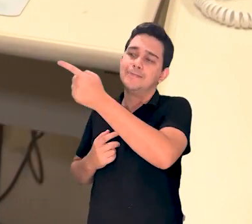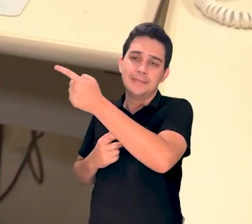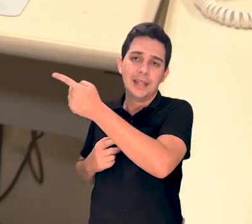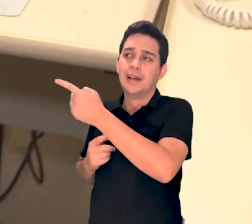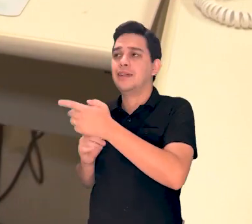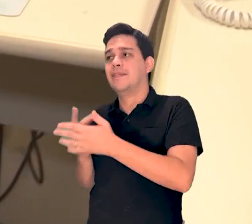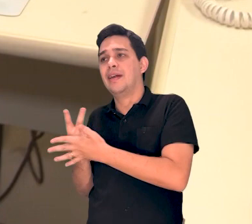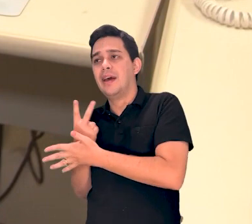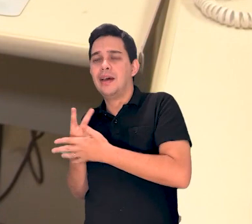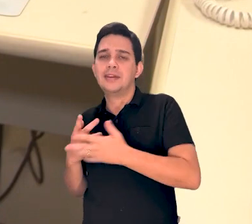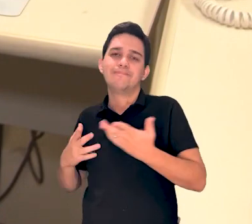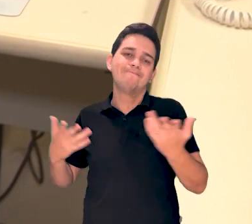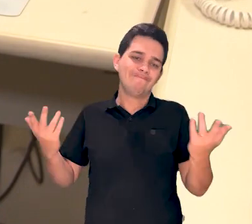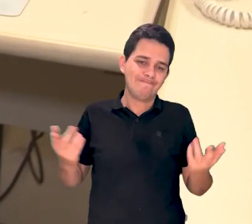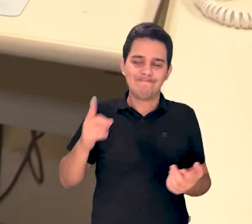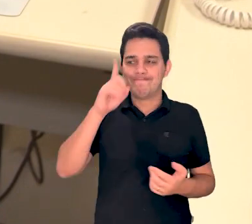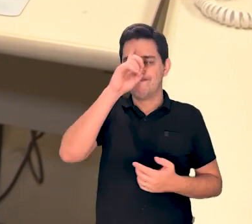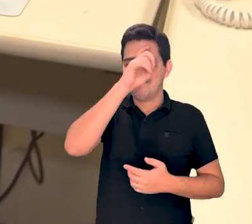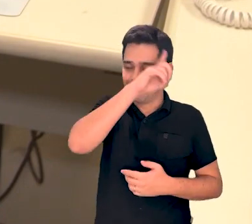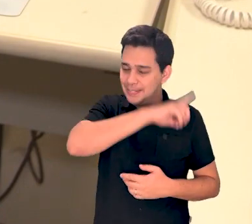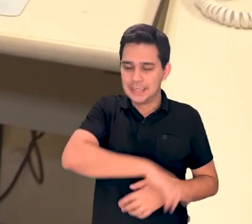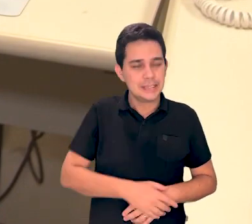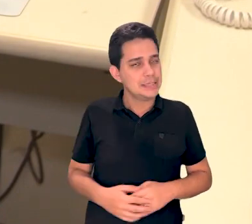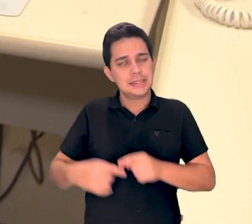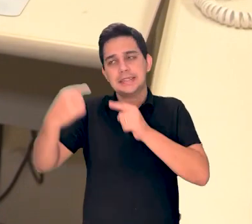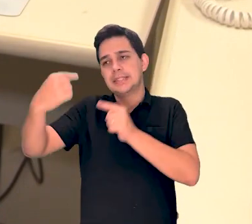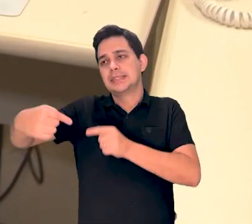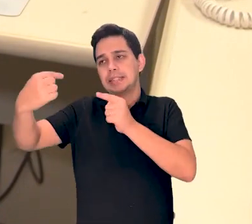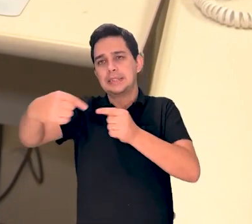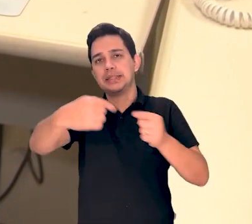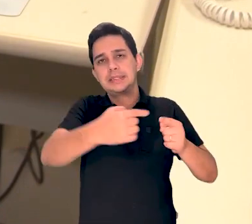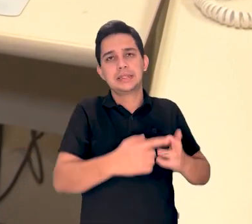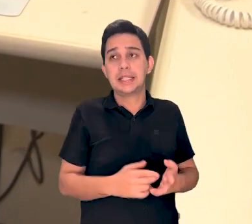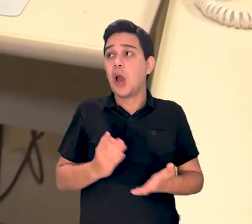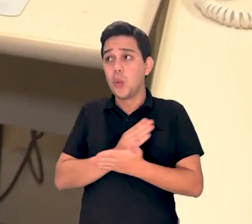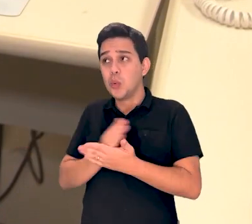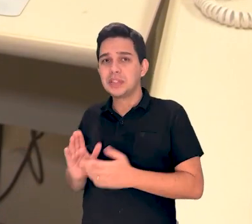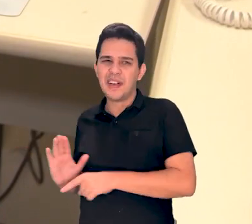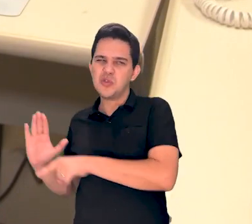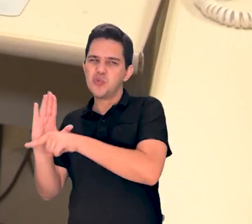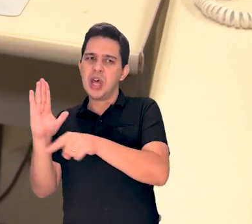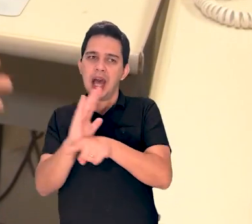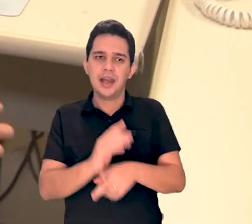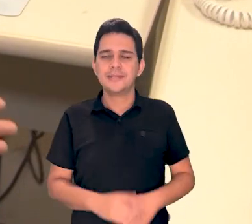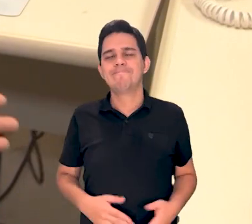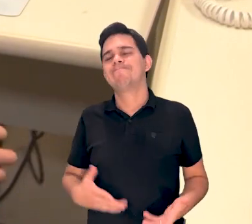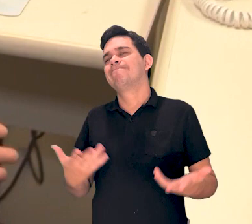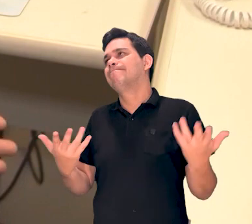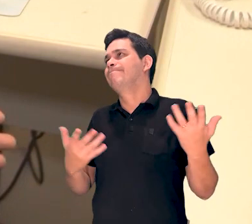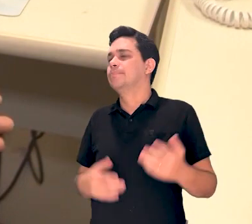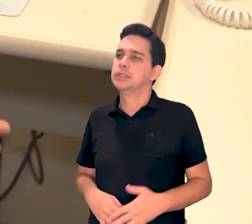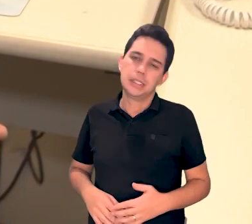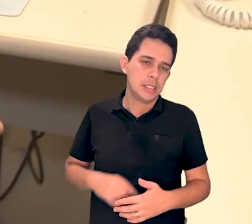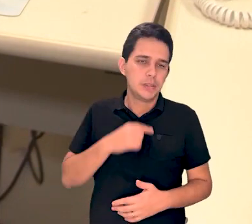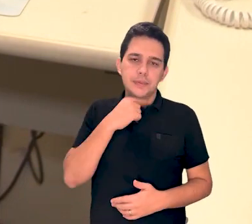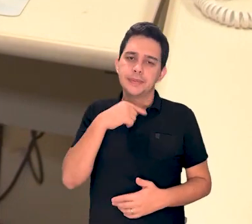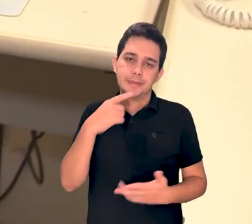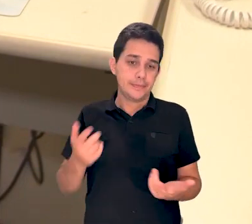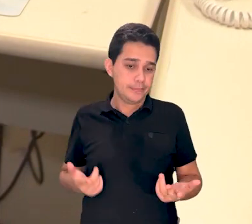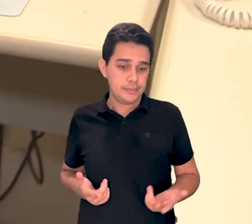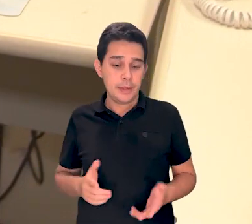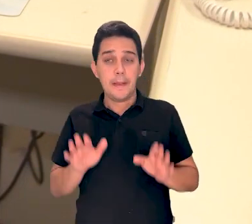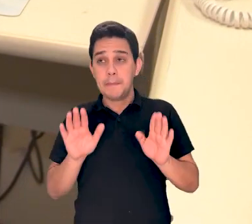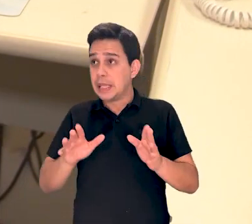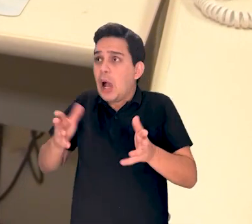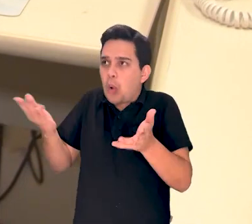vindo a tora dificultou muito essa história Inclusive acho que é muito por isso que a gente conseguiu derrubar os acréscimos